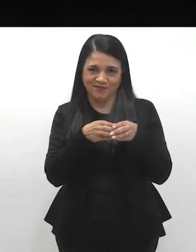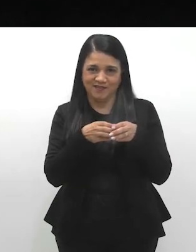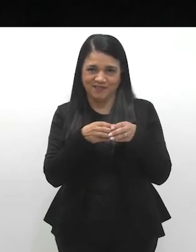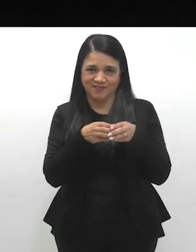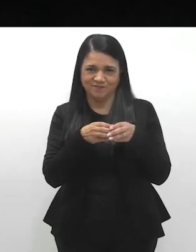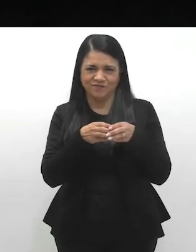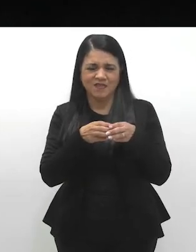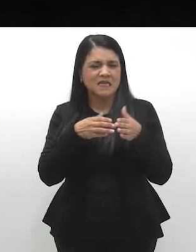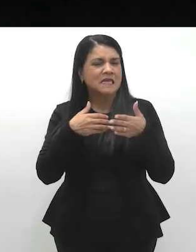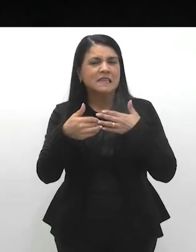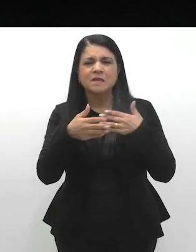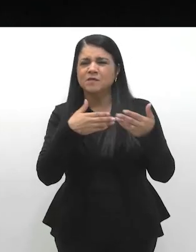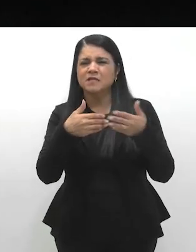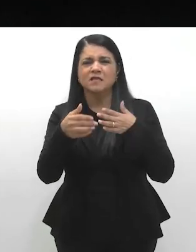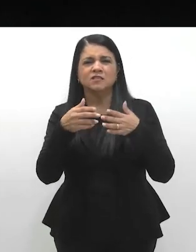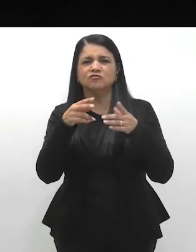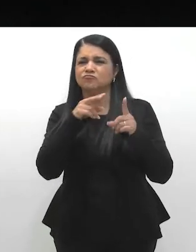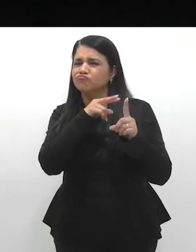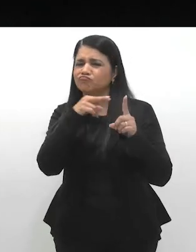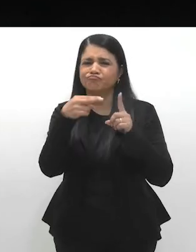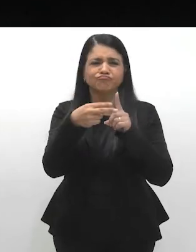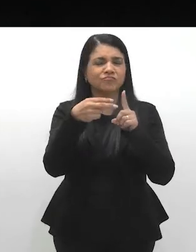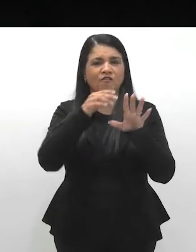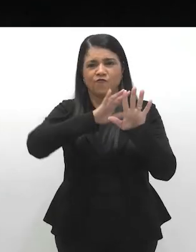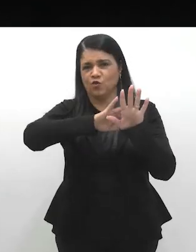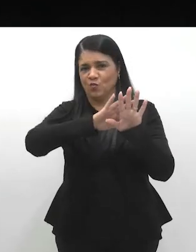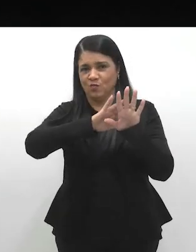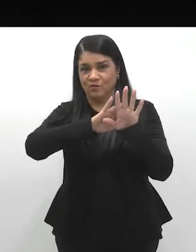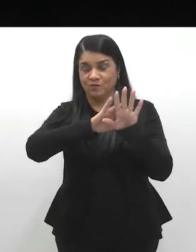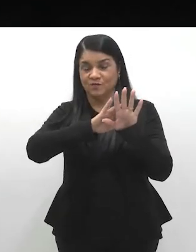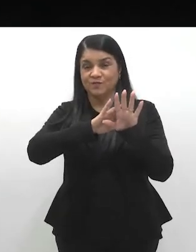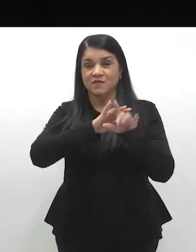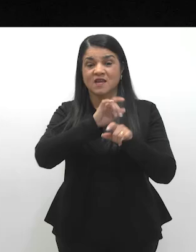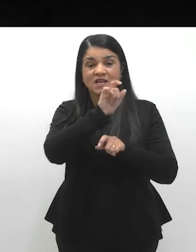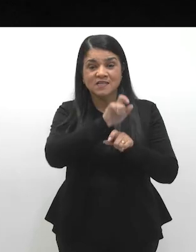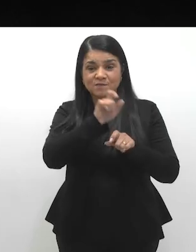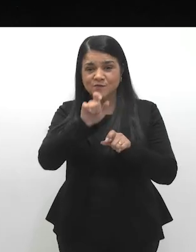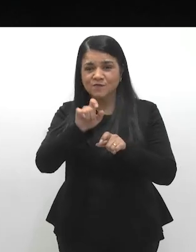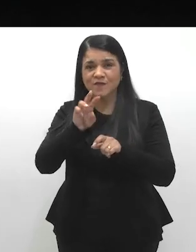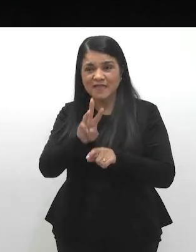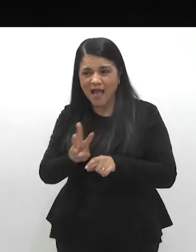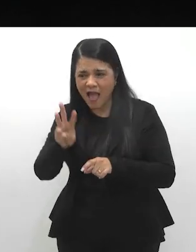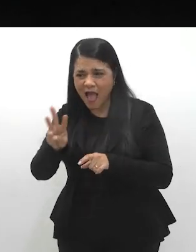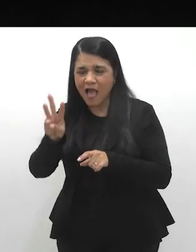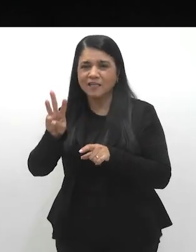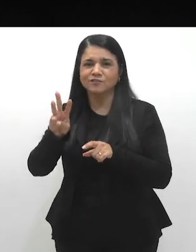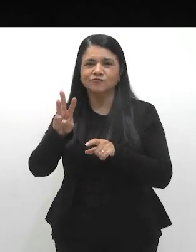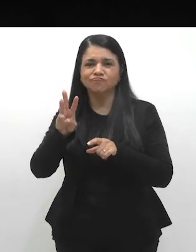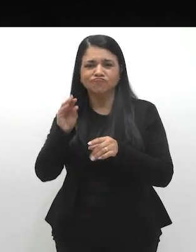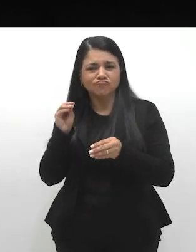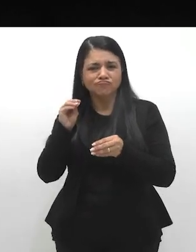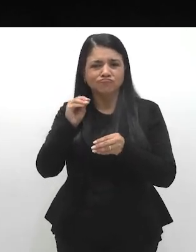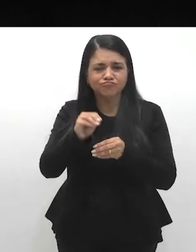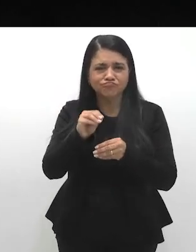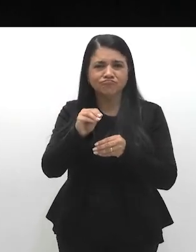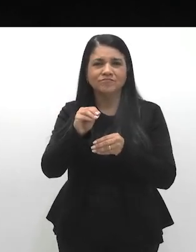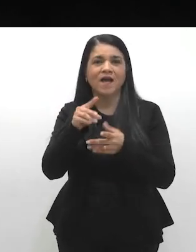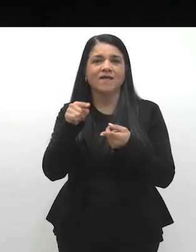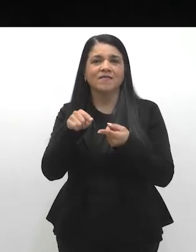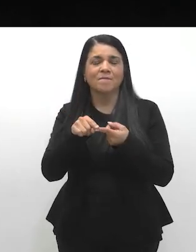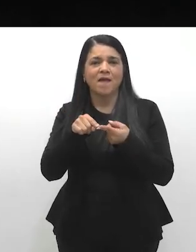aí, independente de visão ideológica, as pessoas vêm na nossa página, comentam, a gente